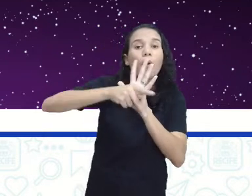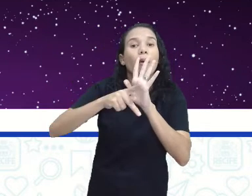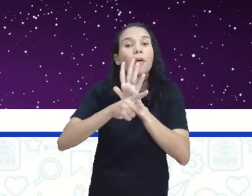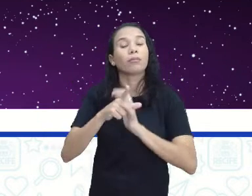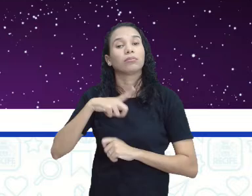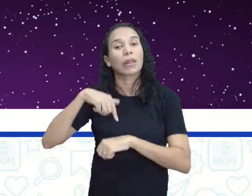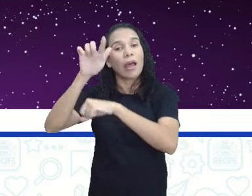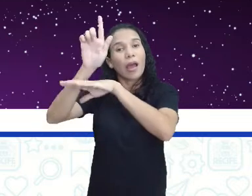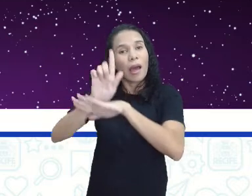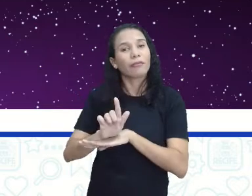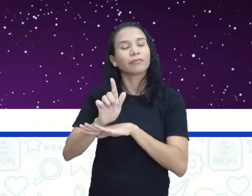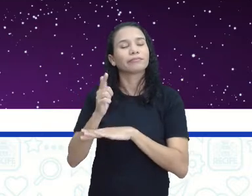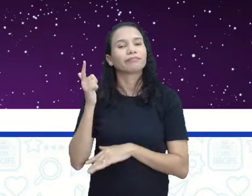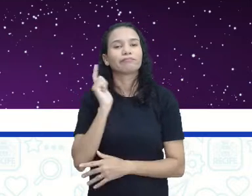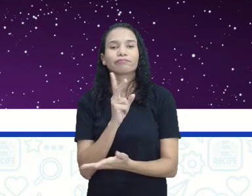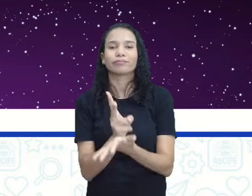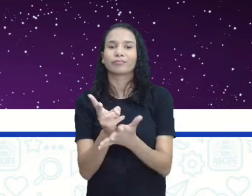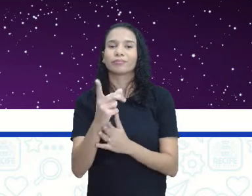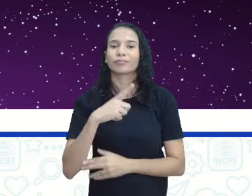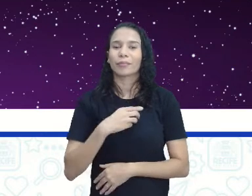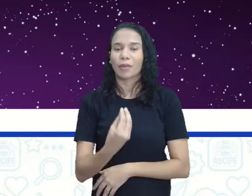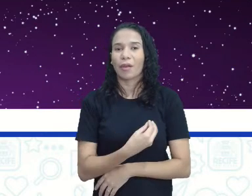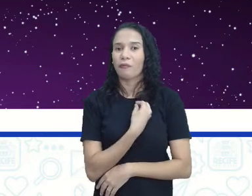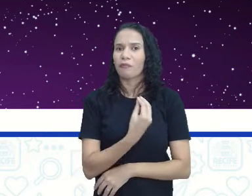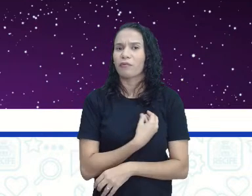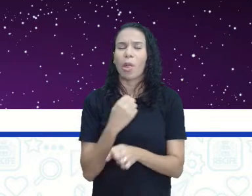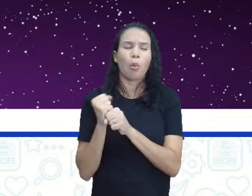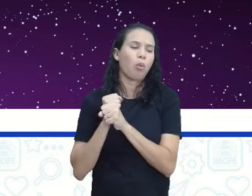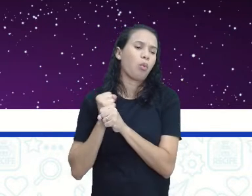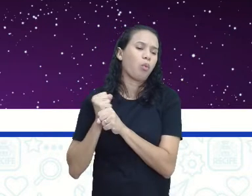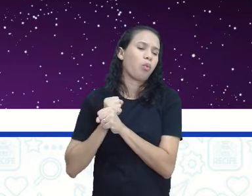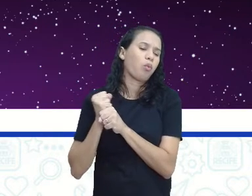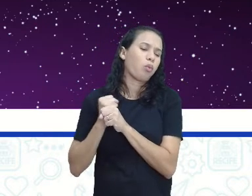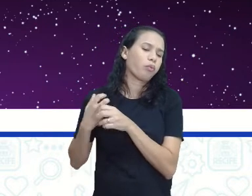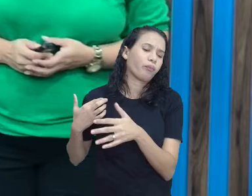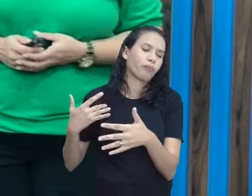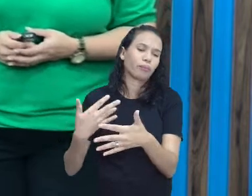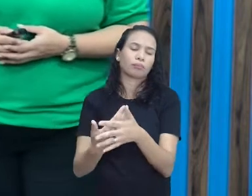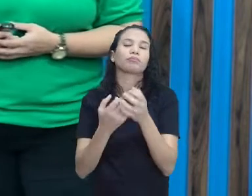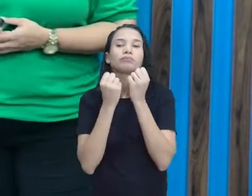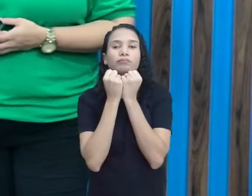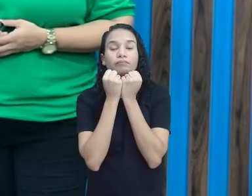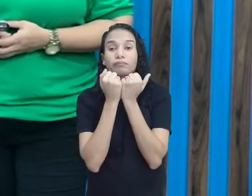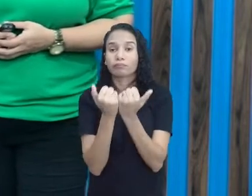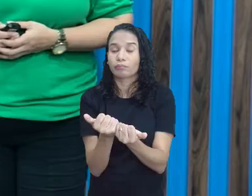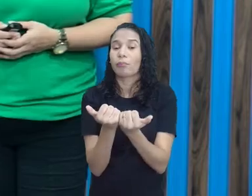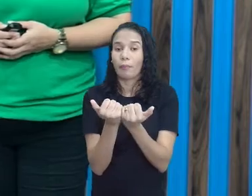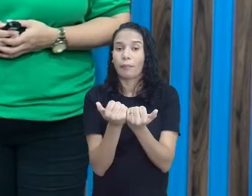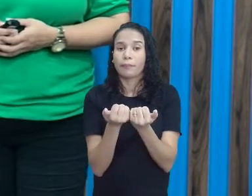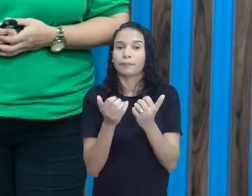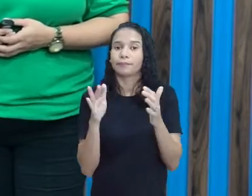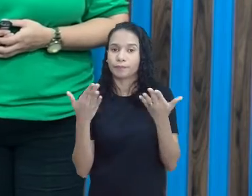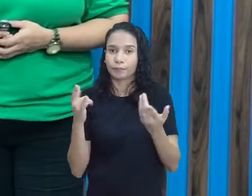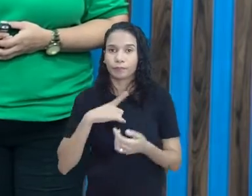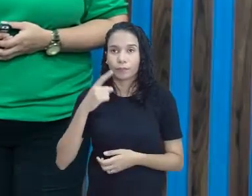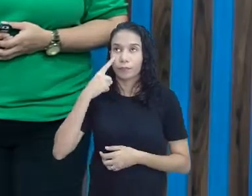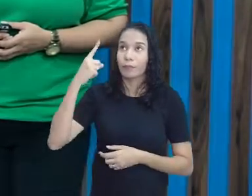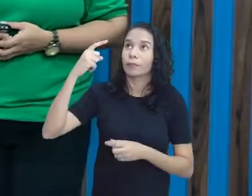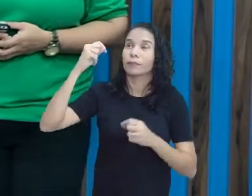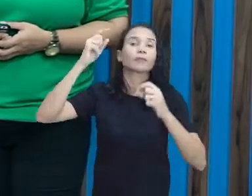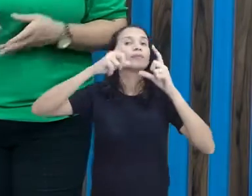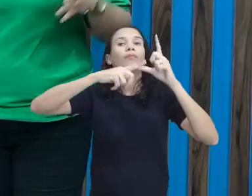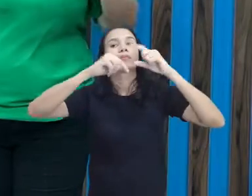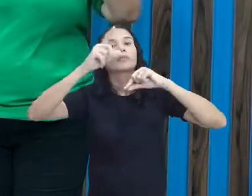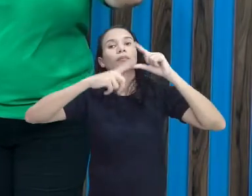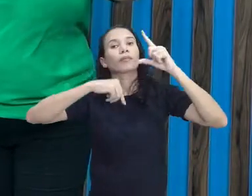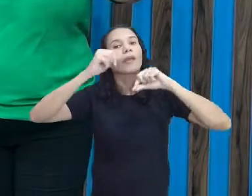da gravidade, se mantêm vivas por trilhões de anos. Beleza! Então, essas estrelas,